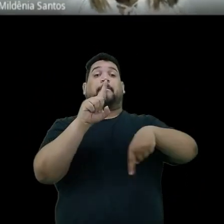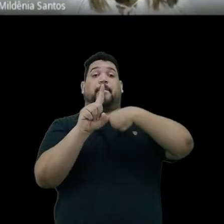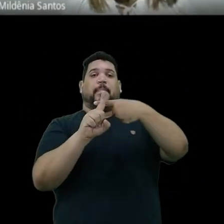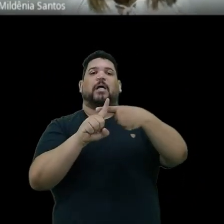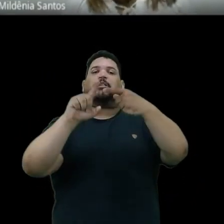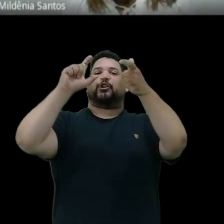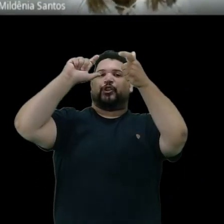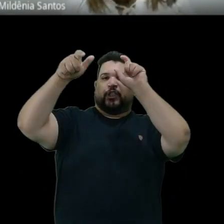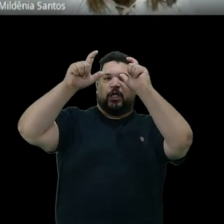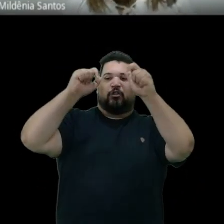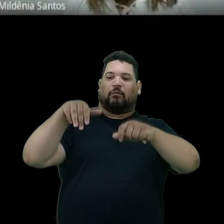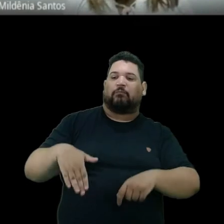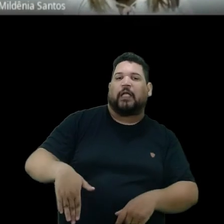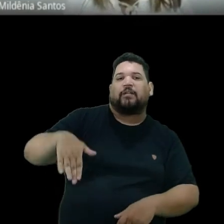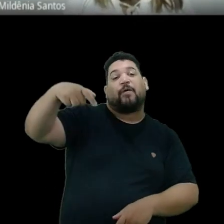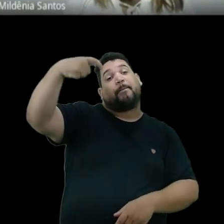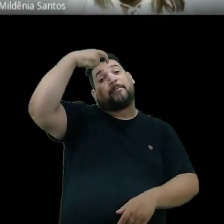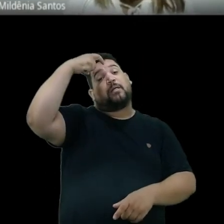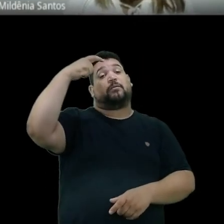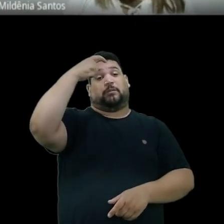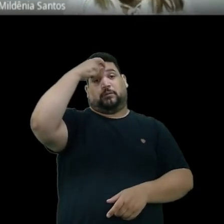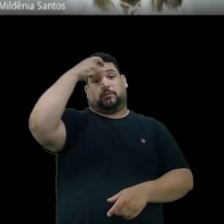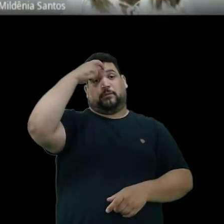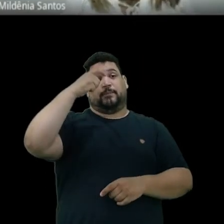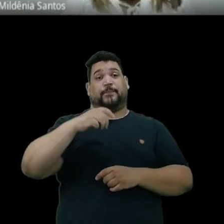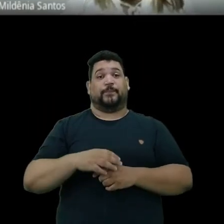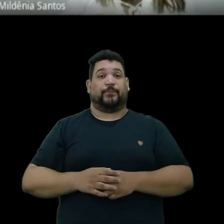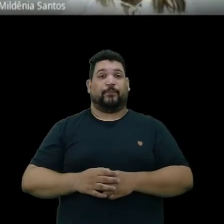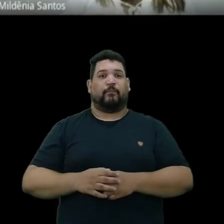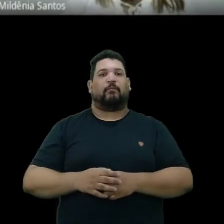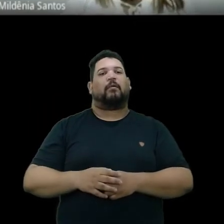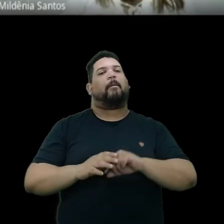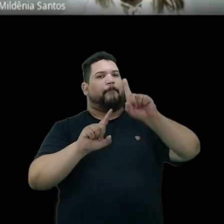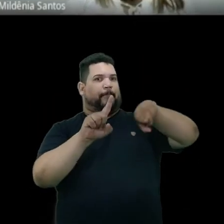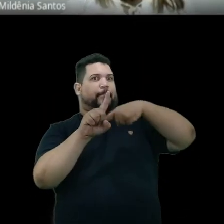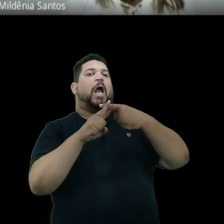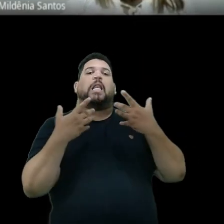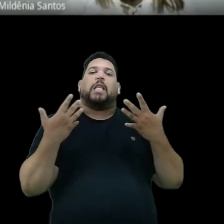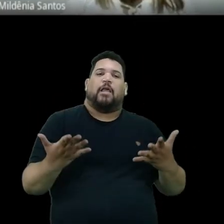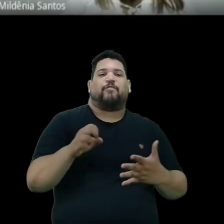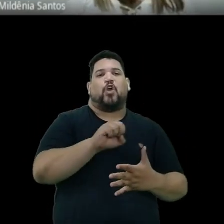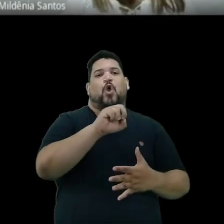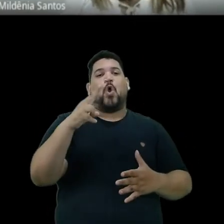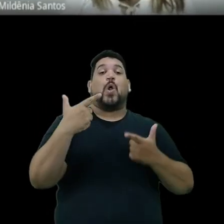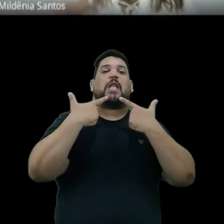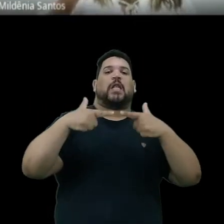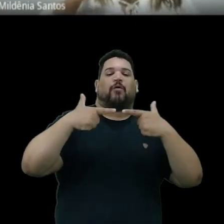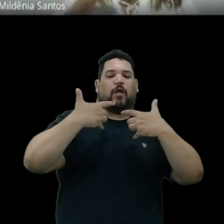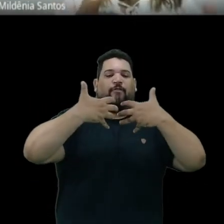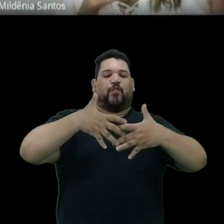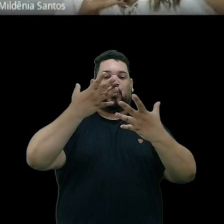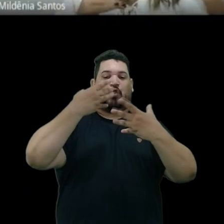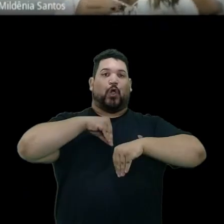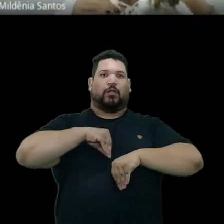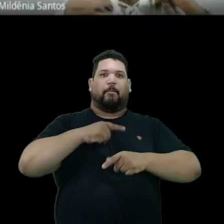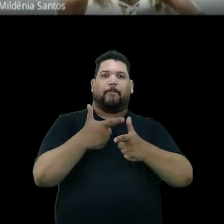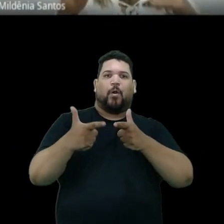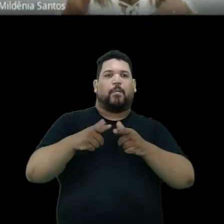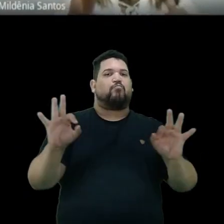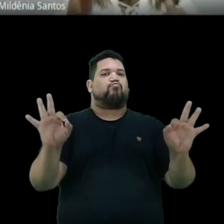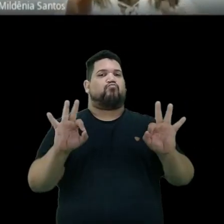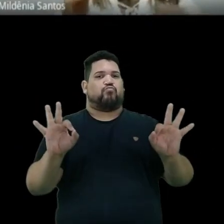desenvolvimento intelectual e com leve ou nenhum comprometimento de linguagem funcional. E aí ele vai trazendo